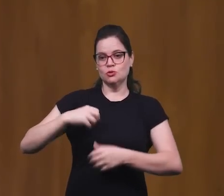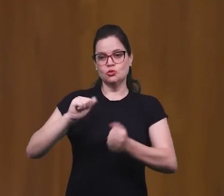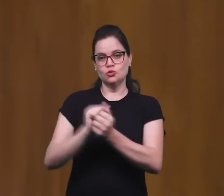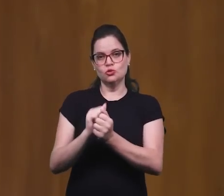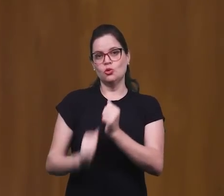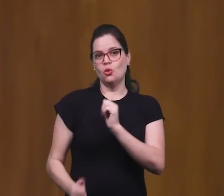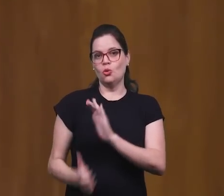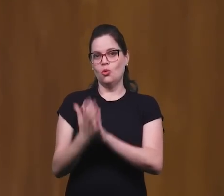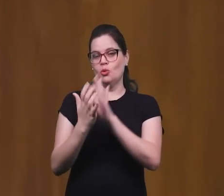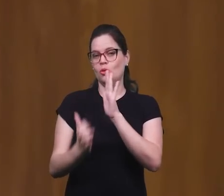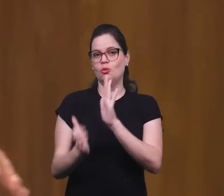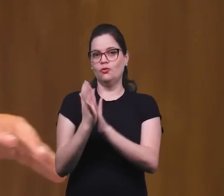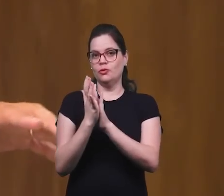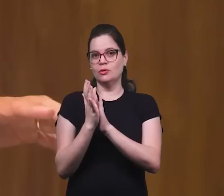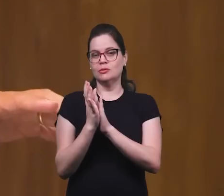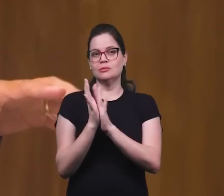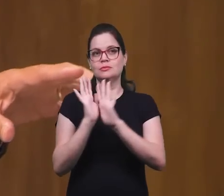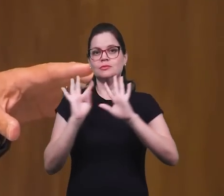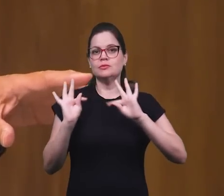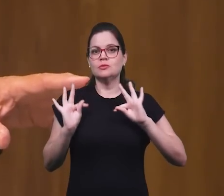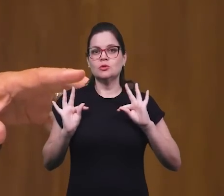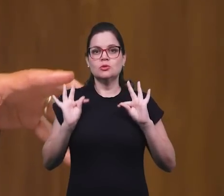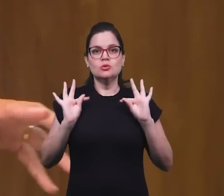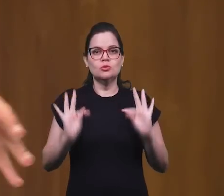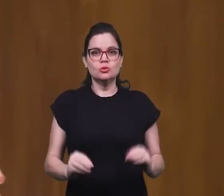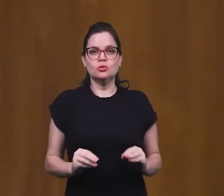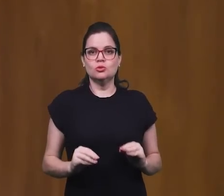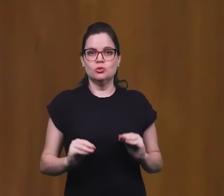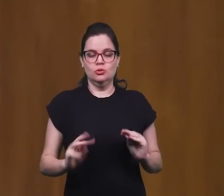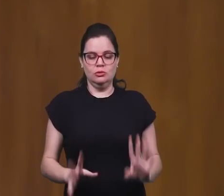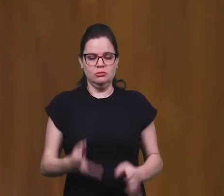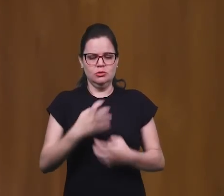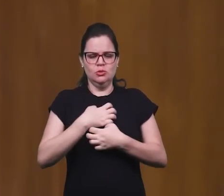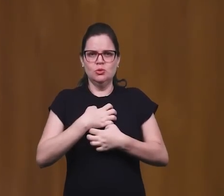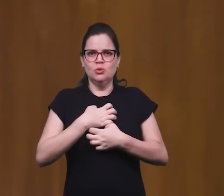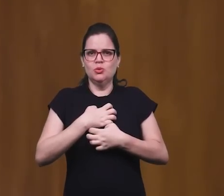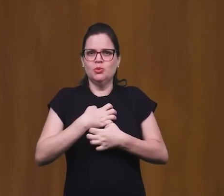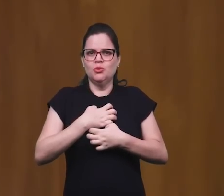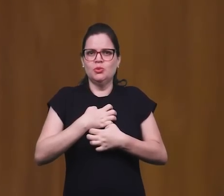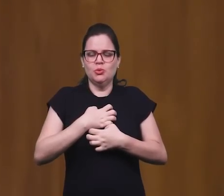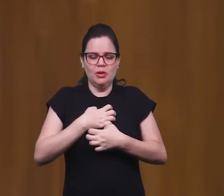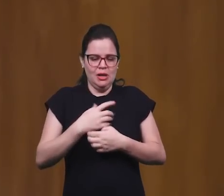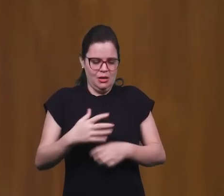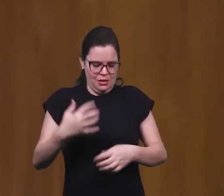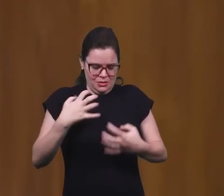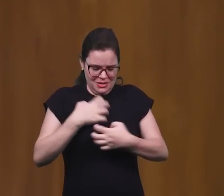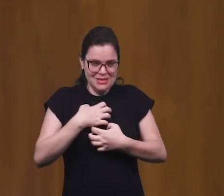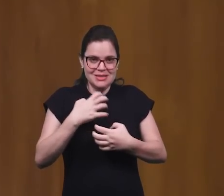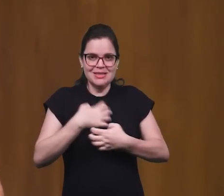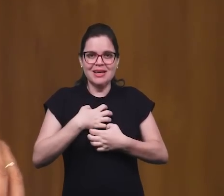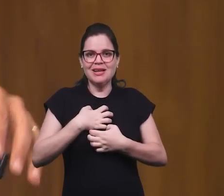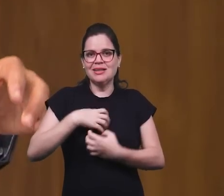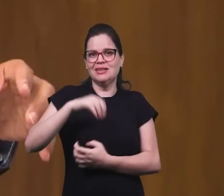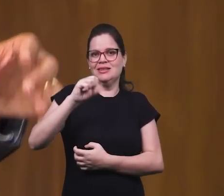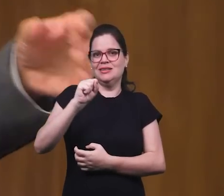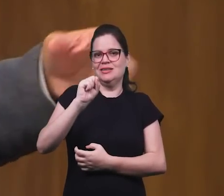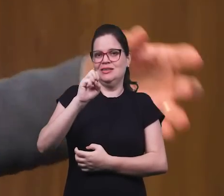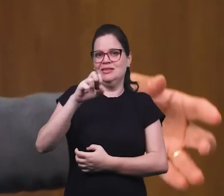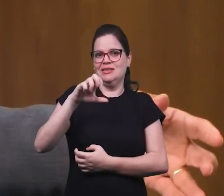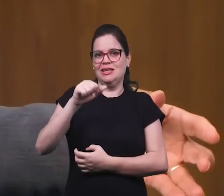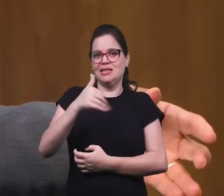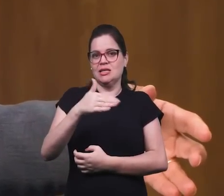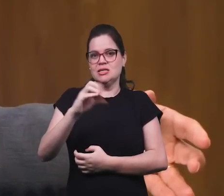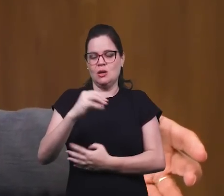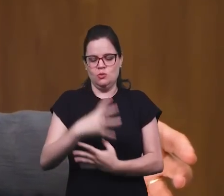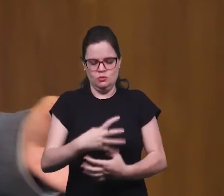louvor, todas as sensações que o corpo humano ele sente,